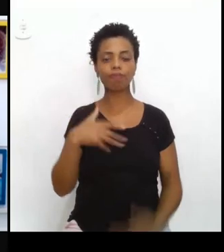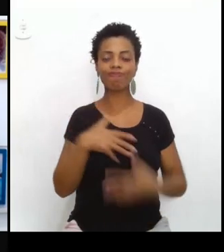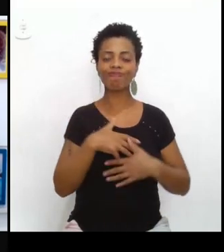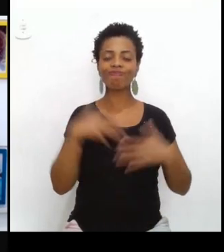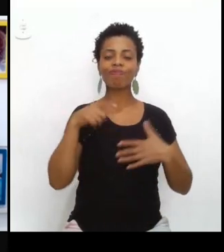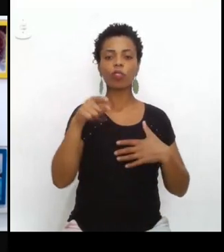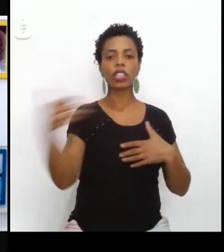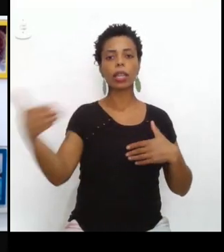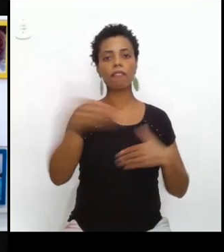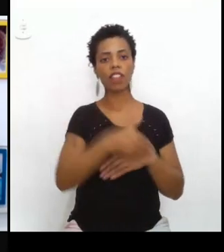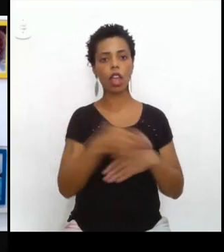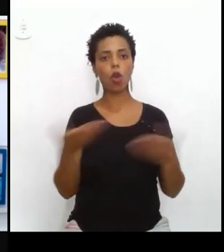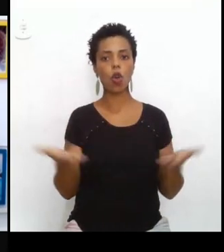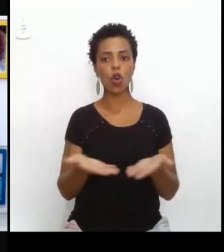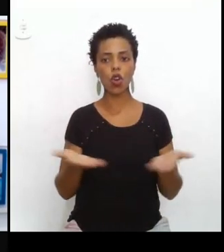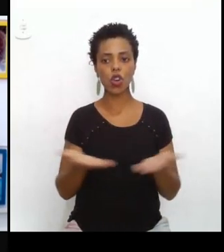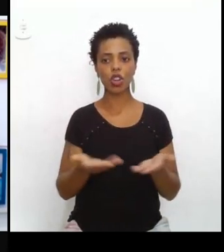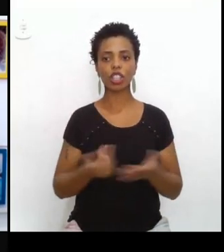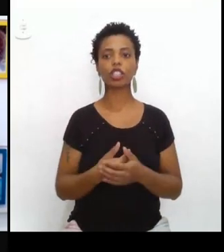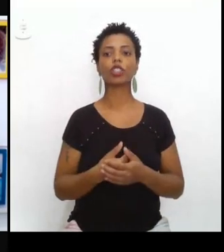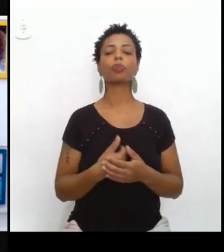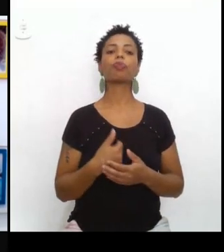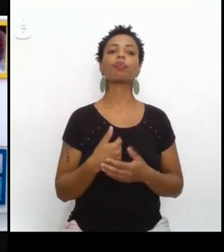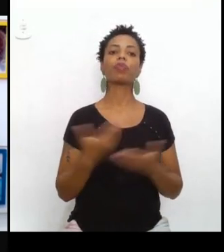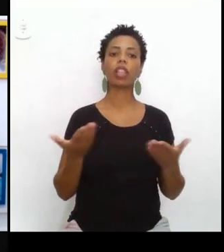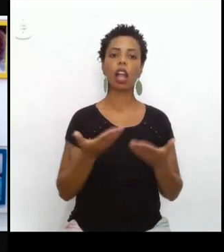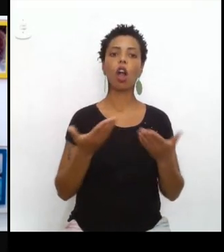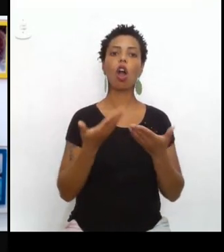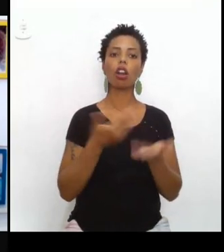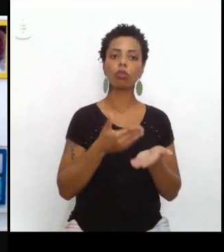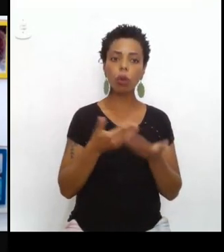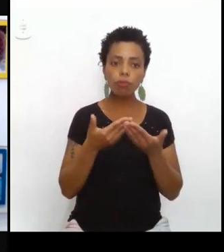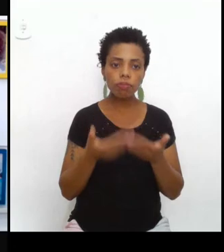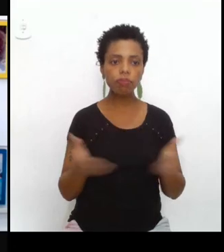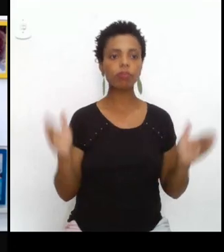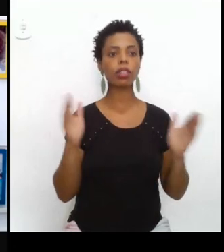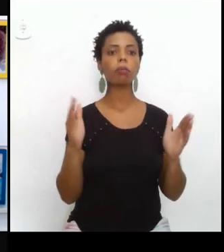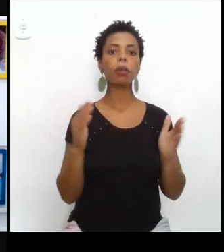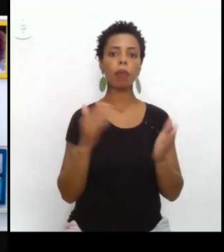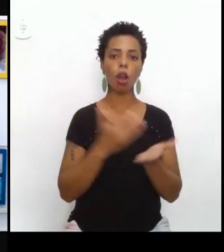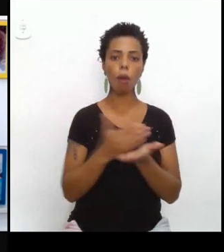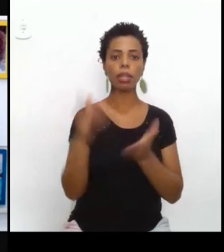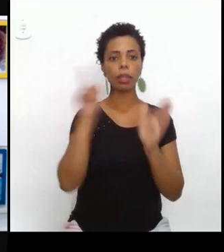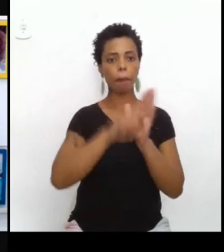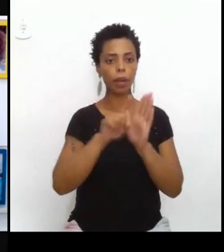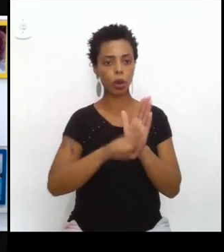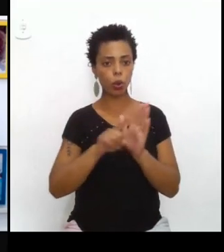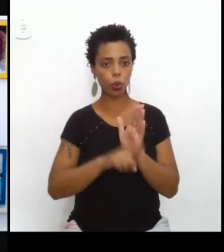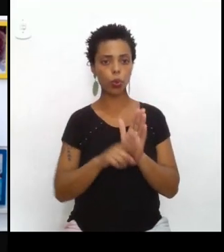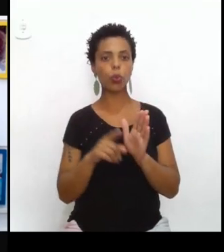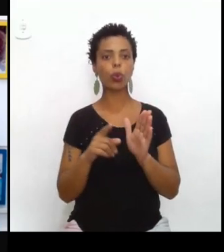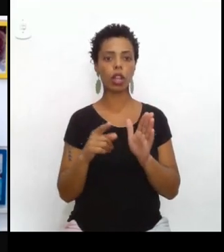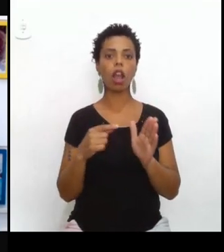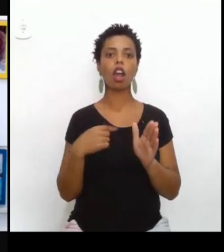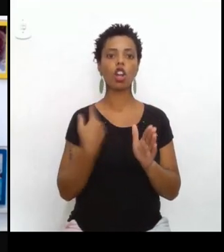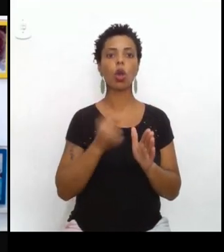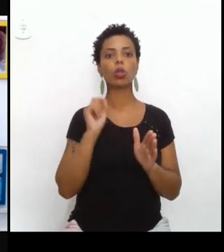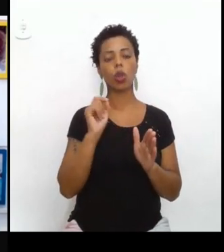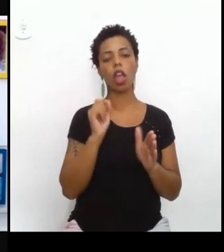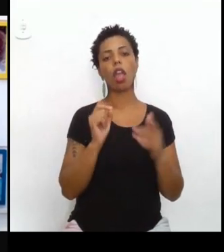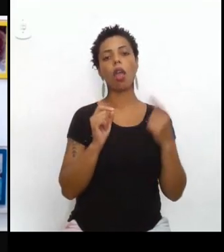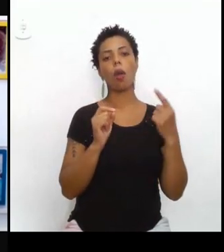é eu vou abrir aqui para para as primeiras perguntas que eu vou fazer uma rodada a gente costuma fazer uma pergunta